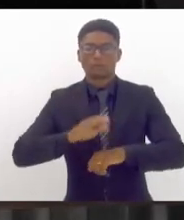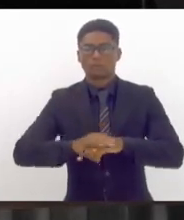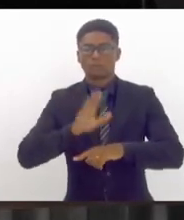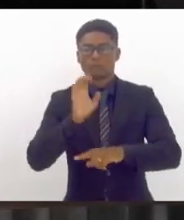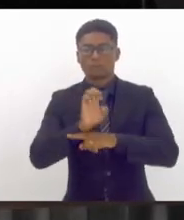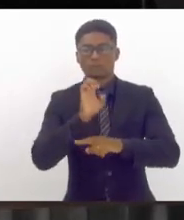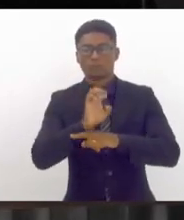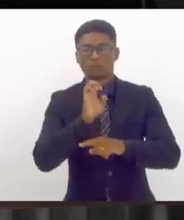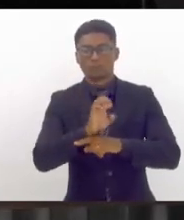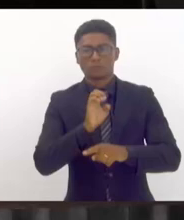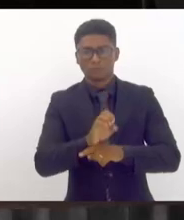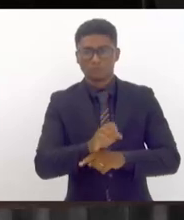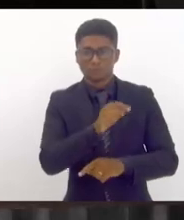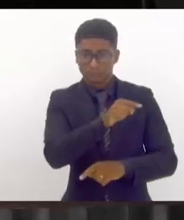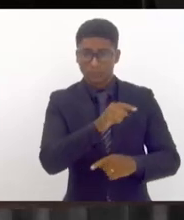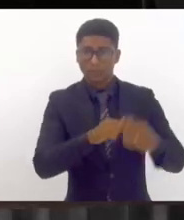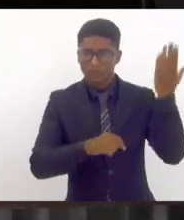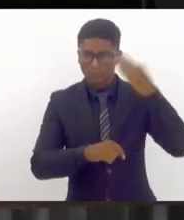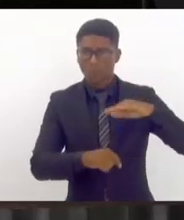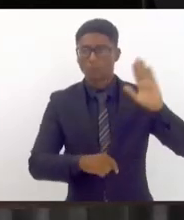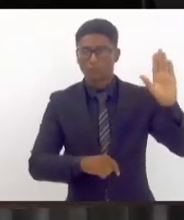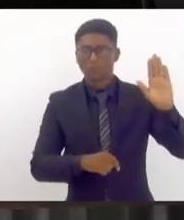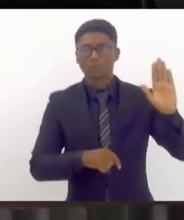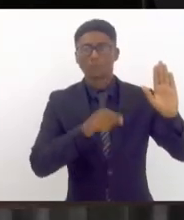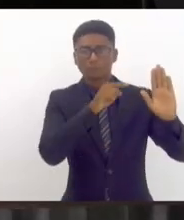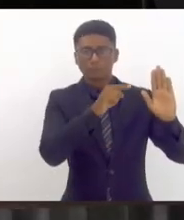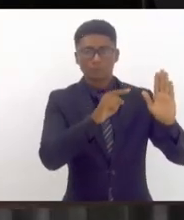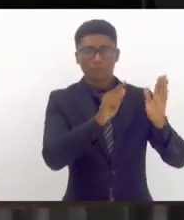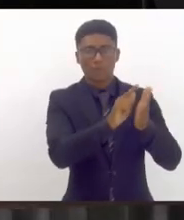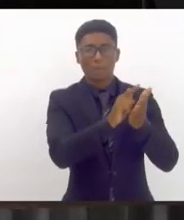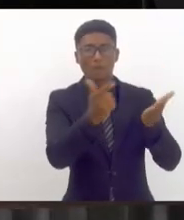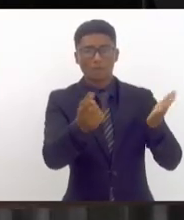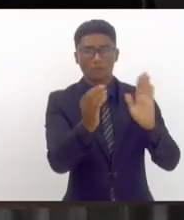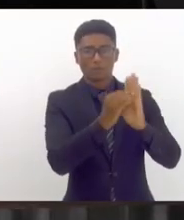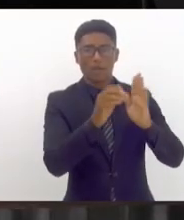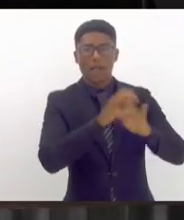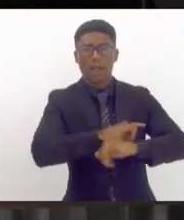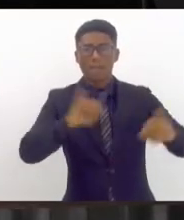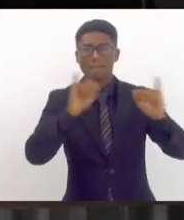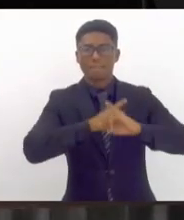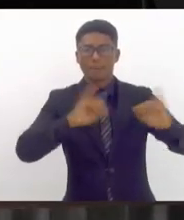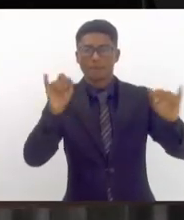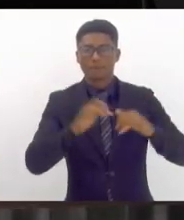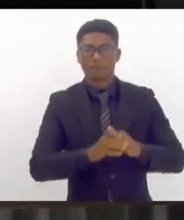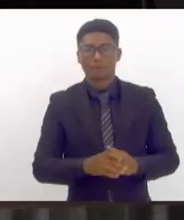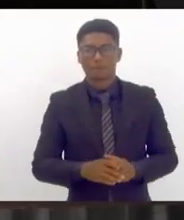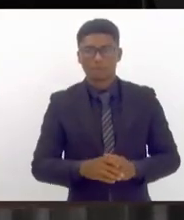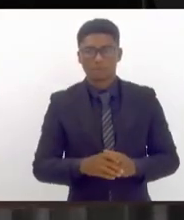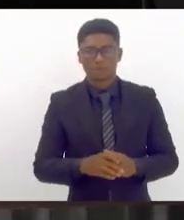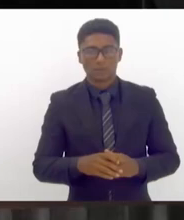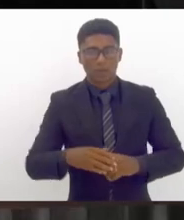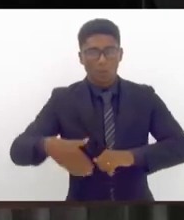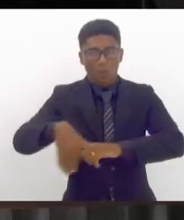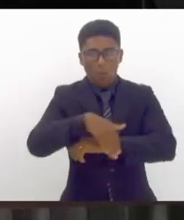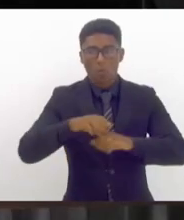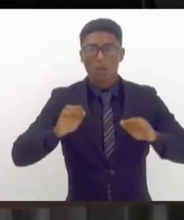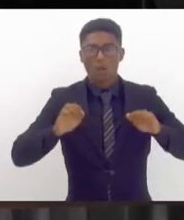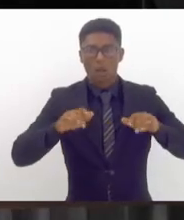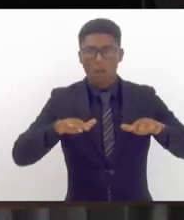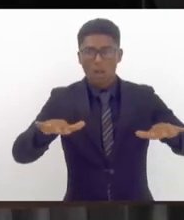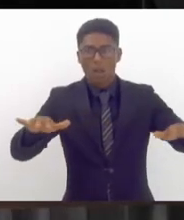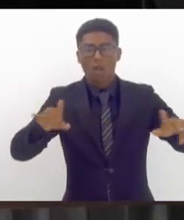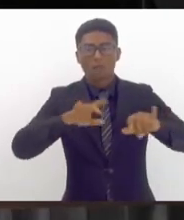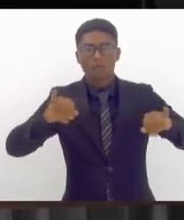governador colocou na imprensa, colocou no seu panfleto de campanha para reeleição, botou os cabos eleitorais na rua e não